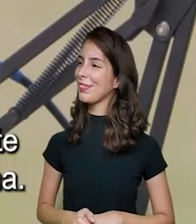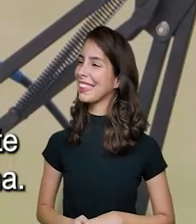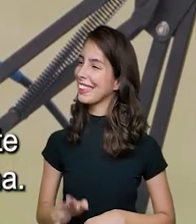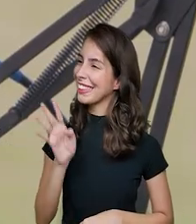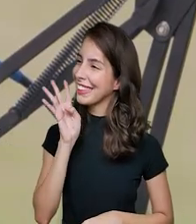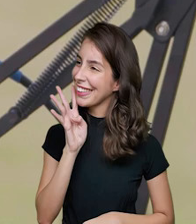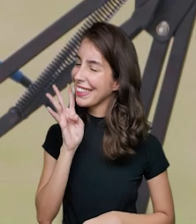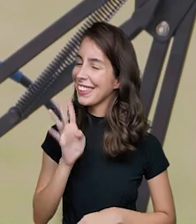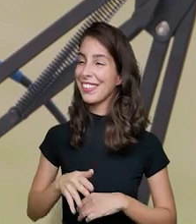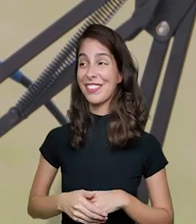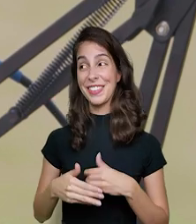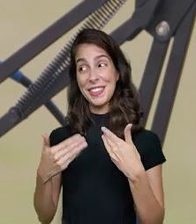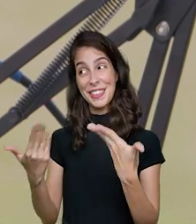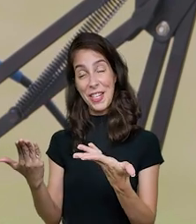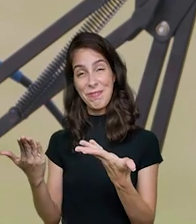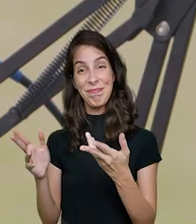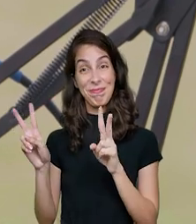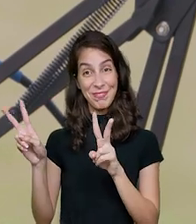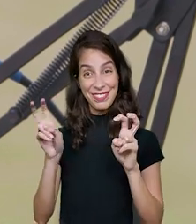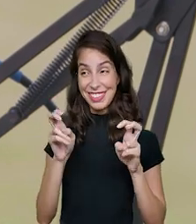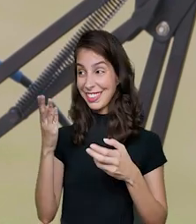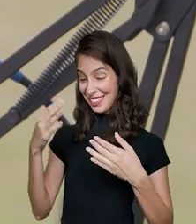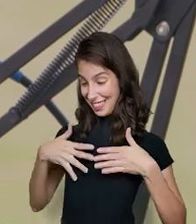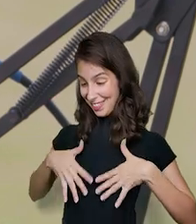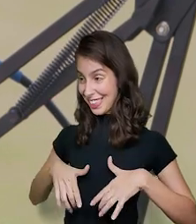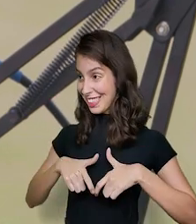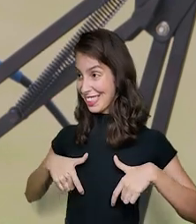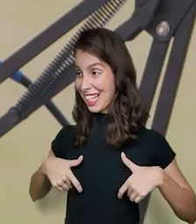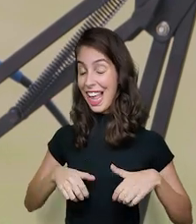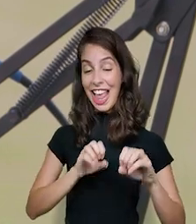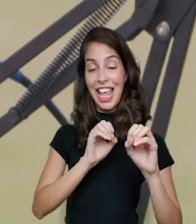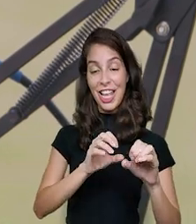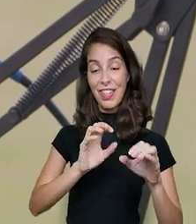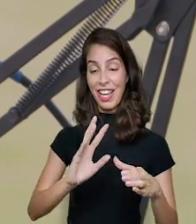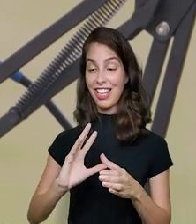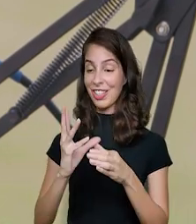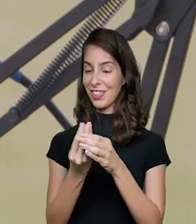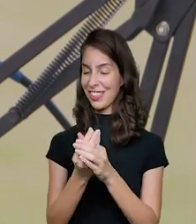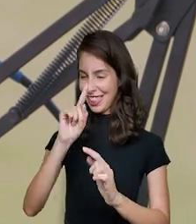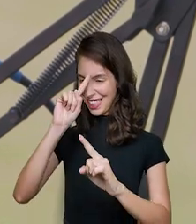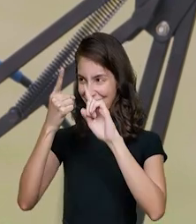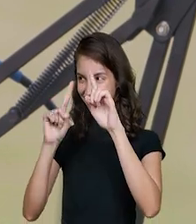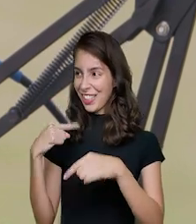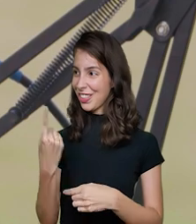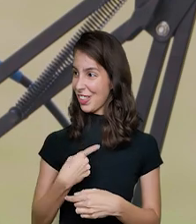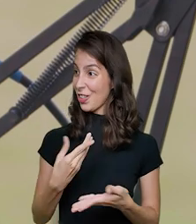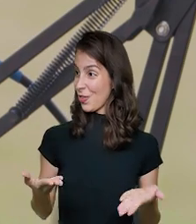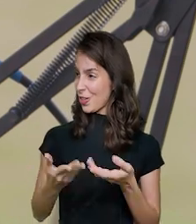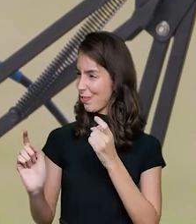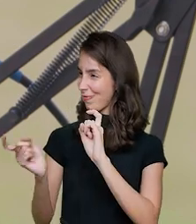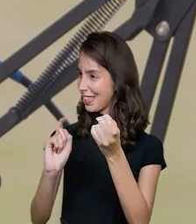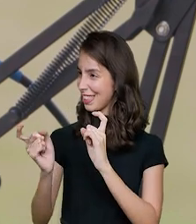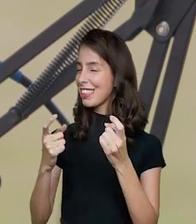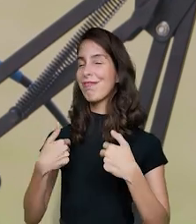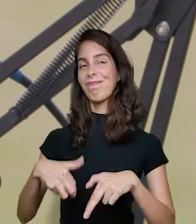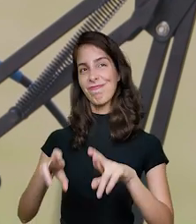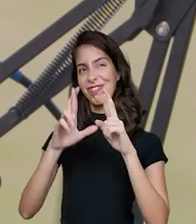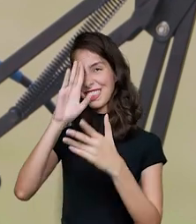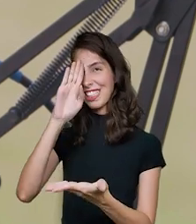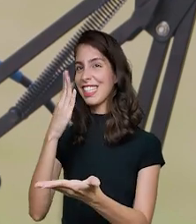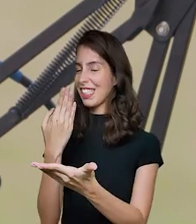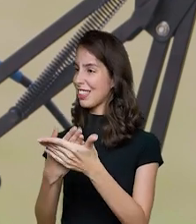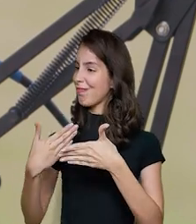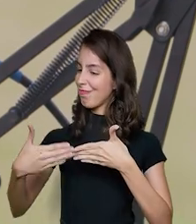Jadir educar Como diz sua camiseta educar incluir Inovar é o que a gente tá discutindo hoje e é o que eu